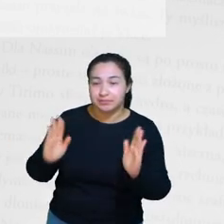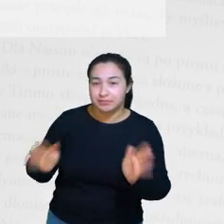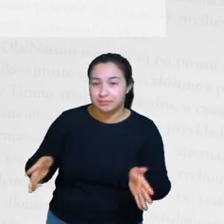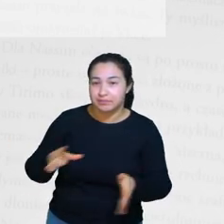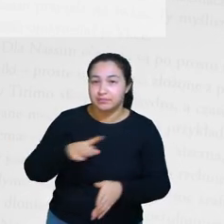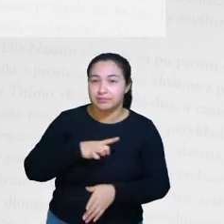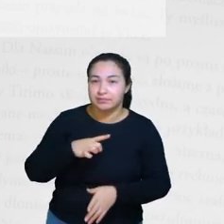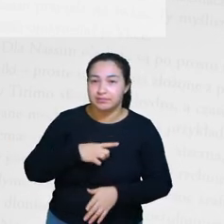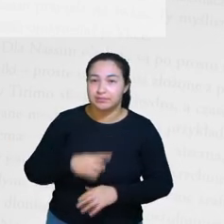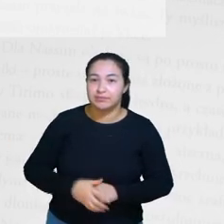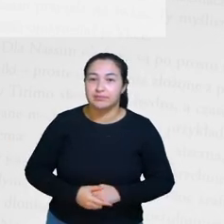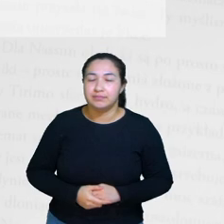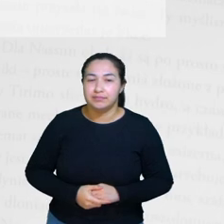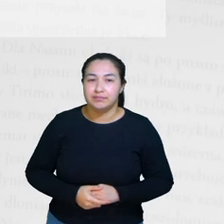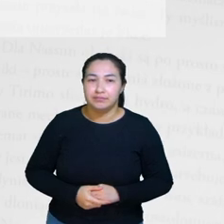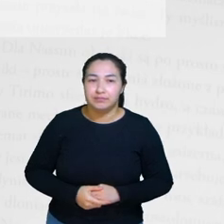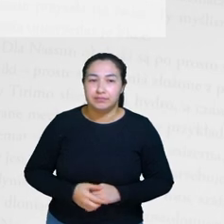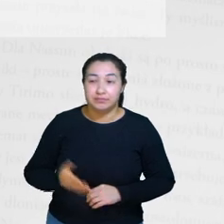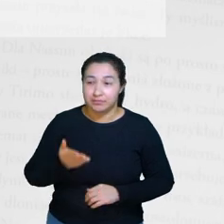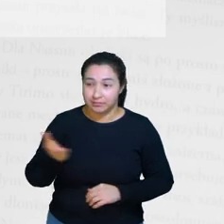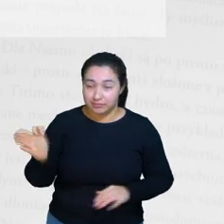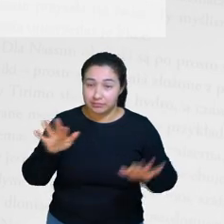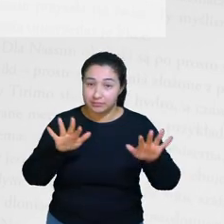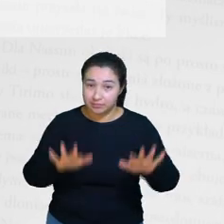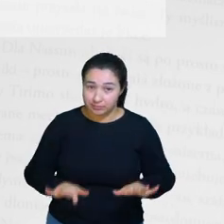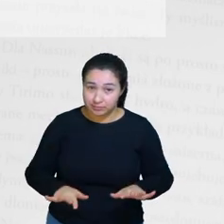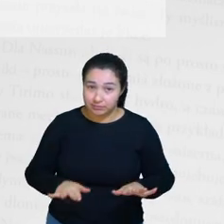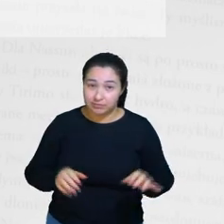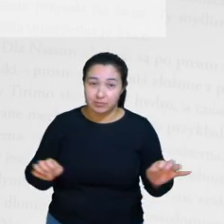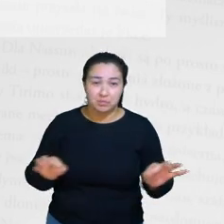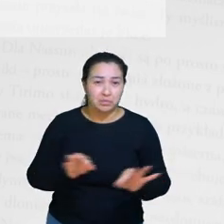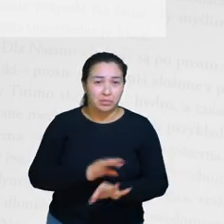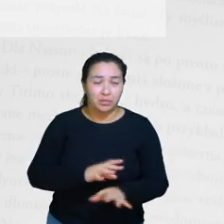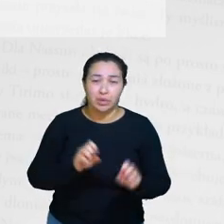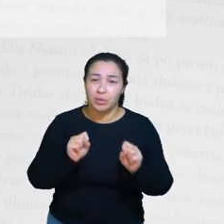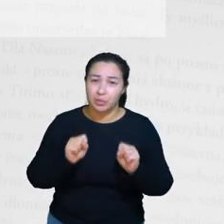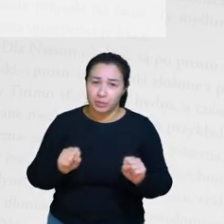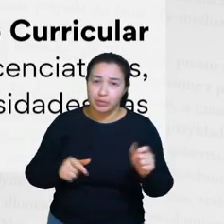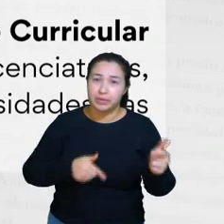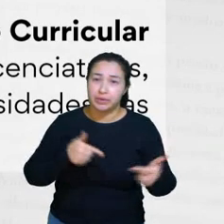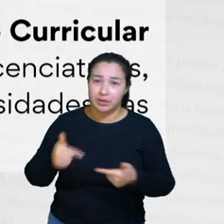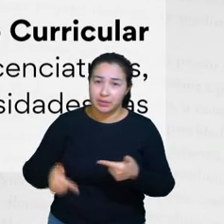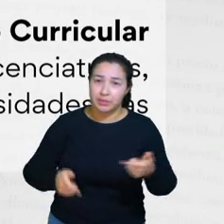estão aqui e estão eh prontas e dispostas a trabalhar